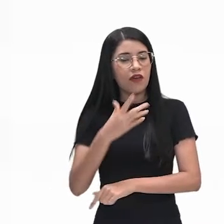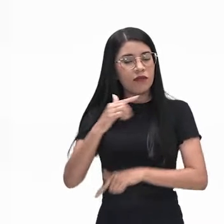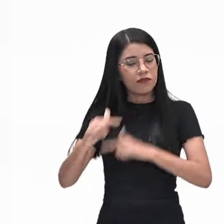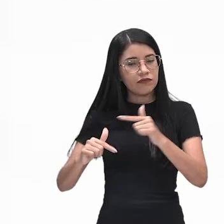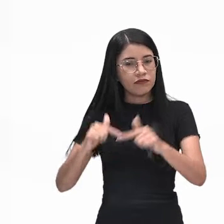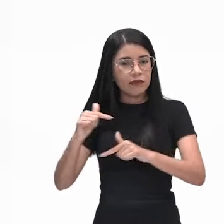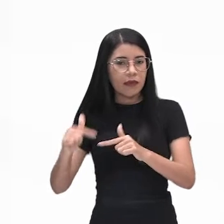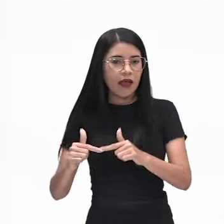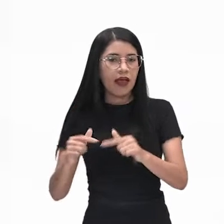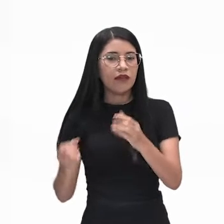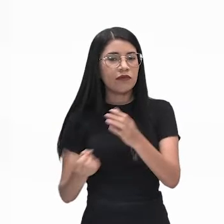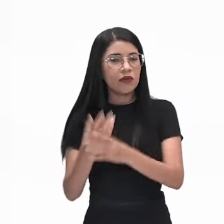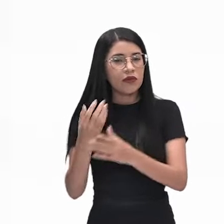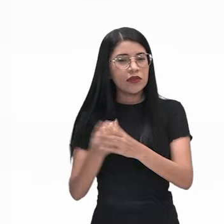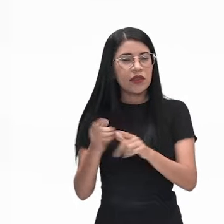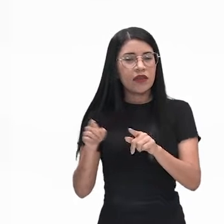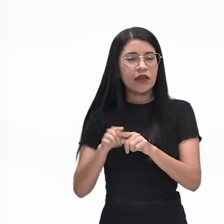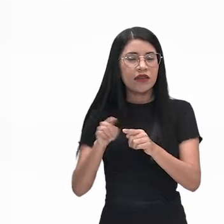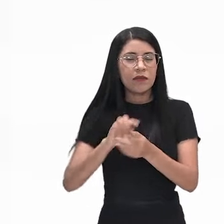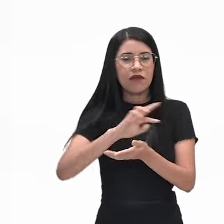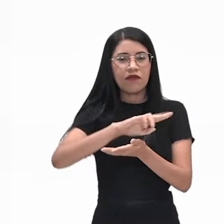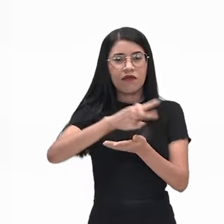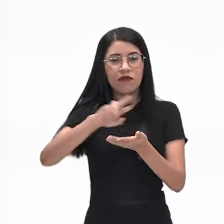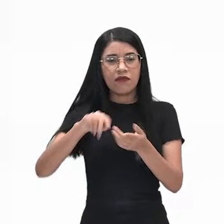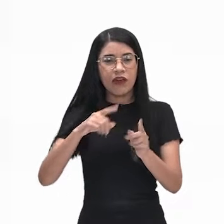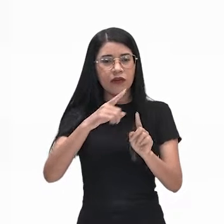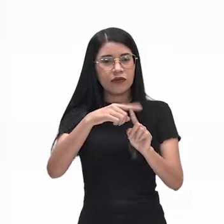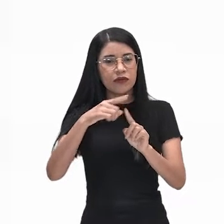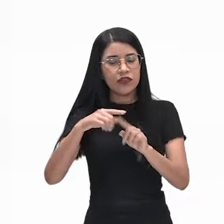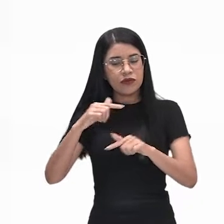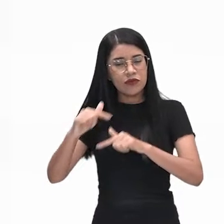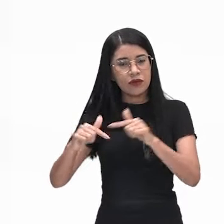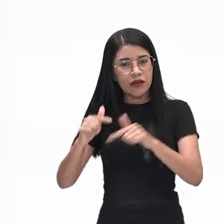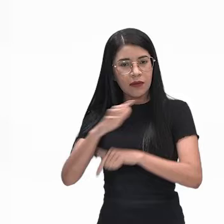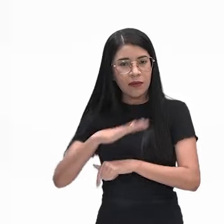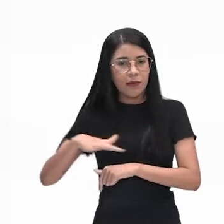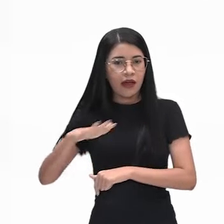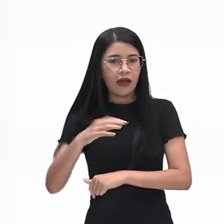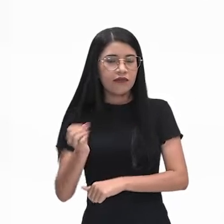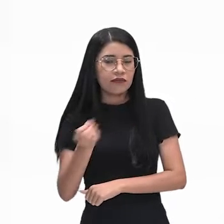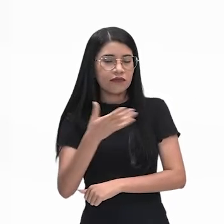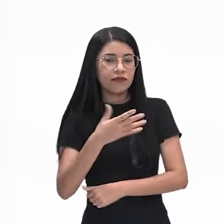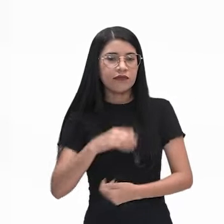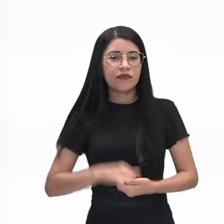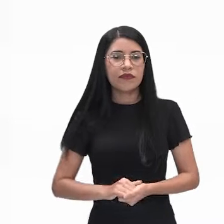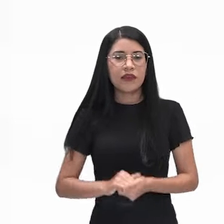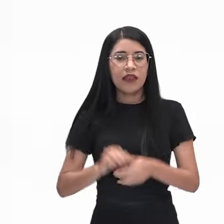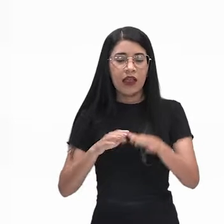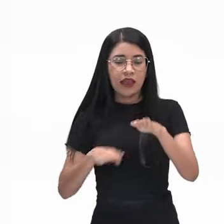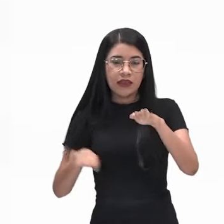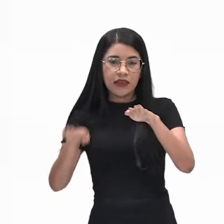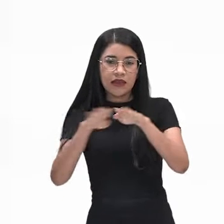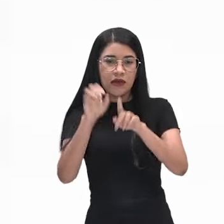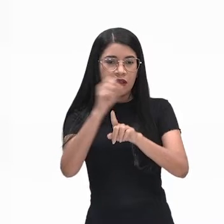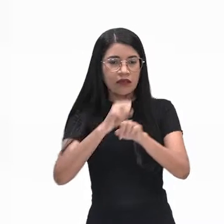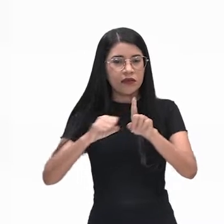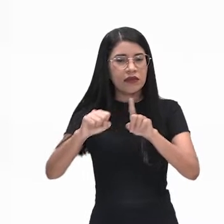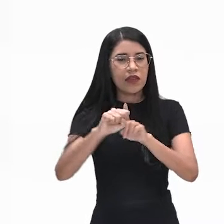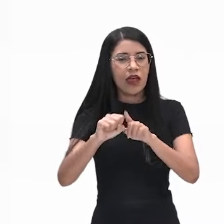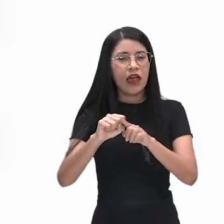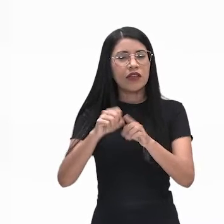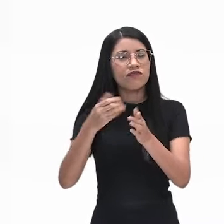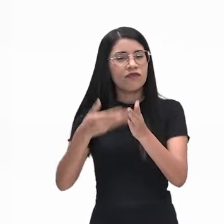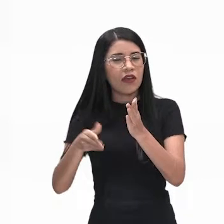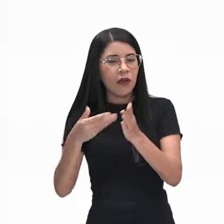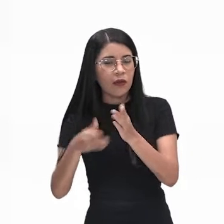trabalho, produção e configurações de mercado no mundo atual, desigualdade social, exclusão